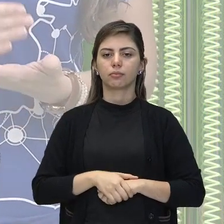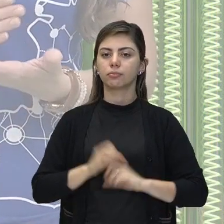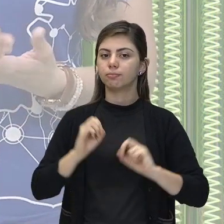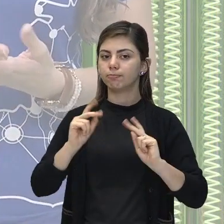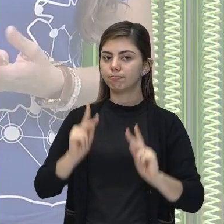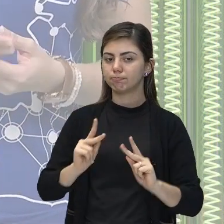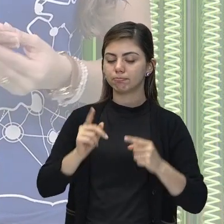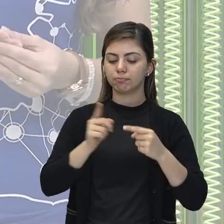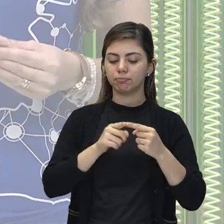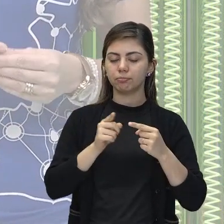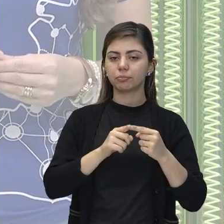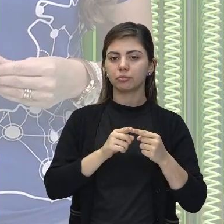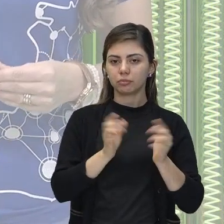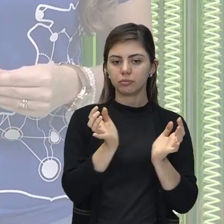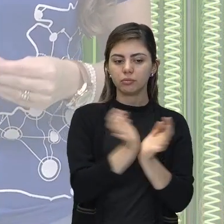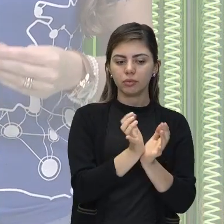Então,